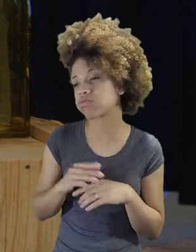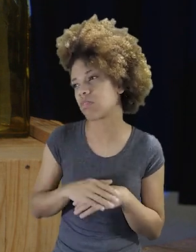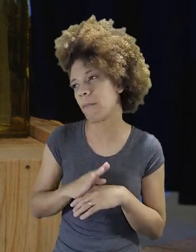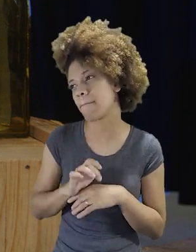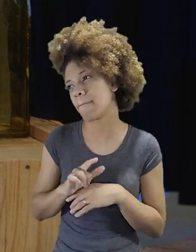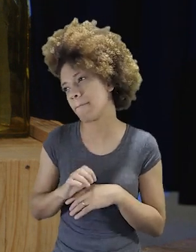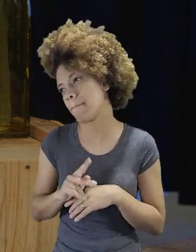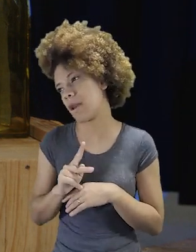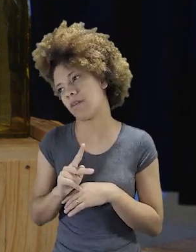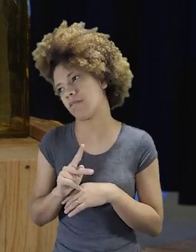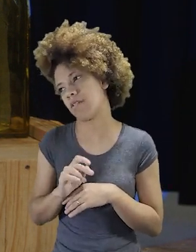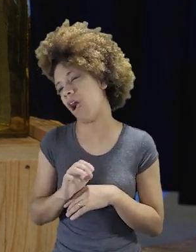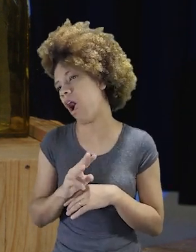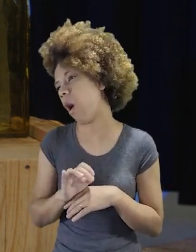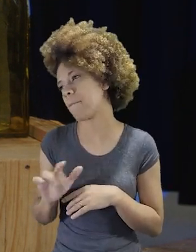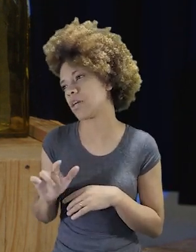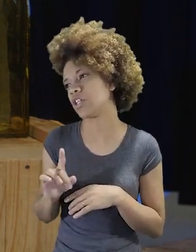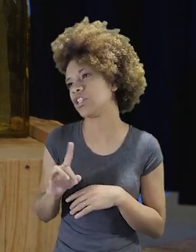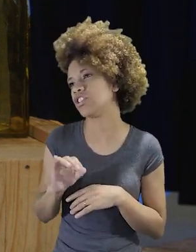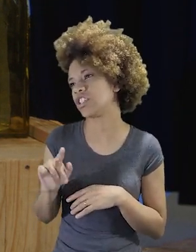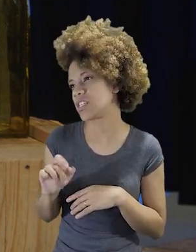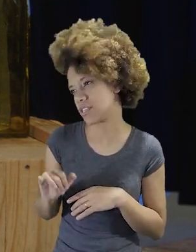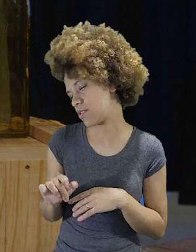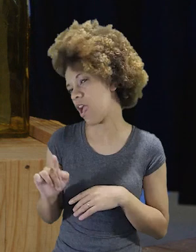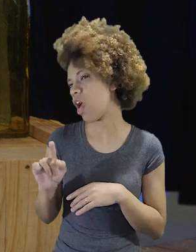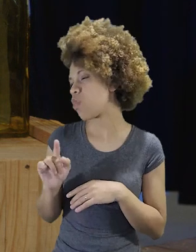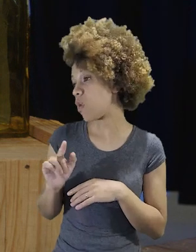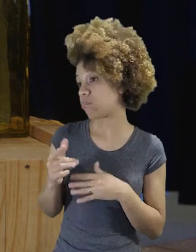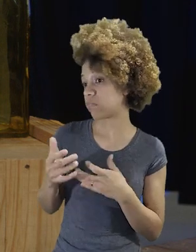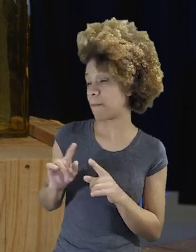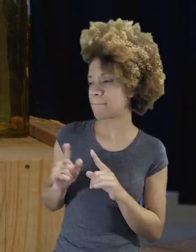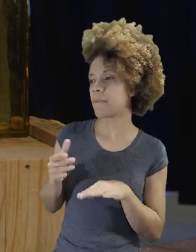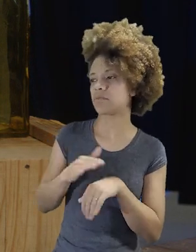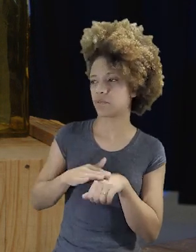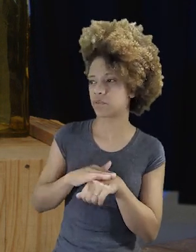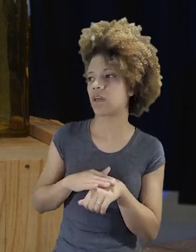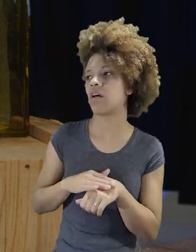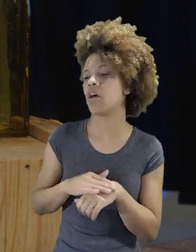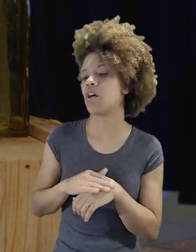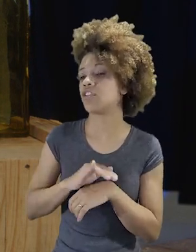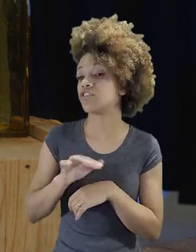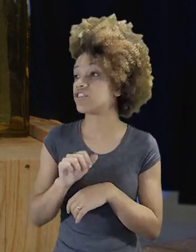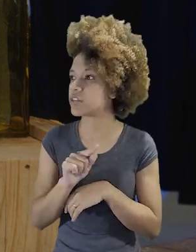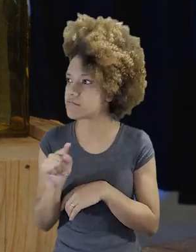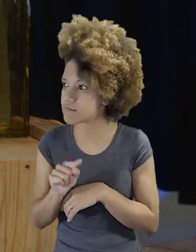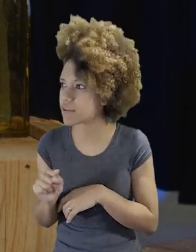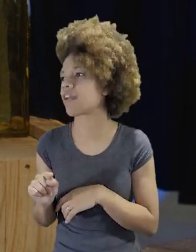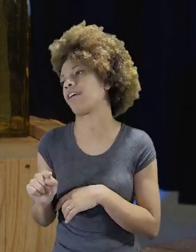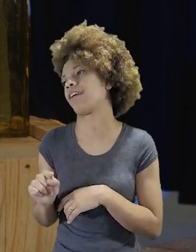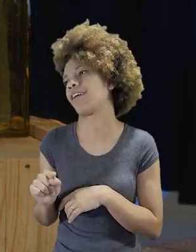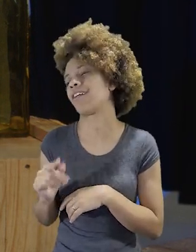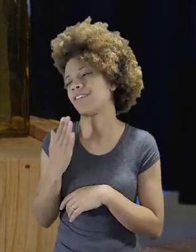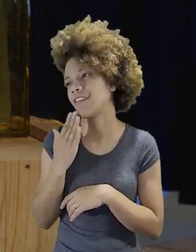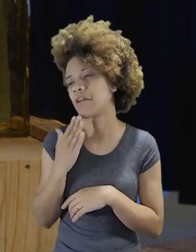no Black Album do Jay Z não é necessariamente o meu favorito mas eu acho que para entrar nessa conversa é o black alvenar